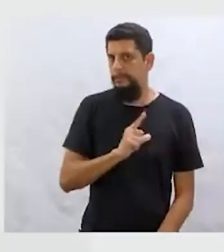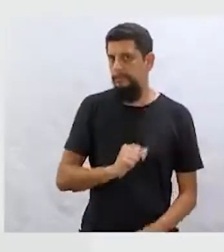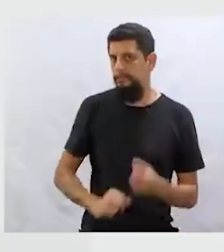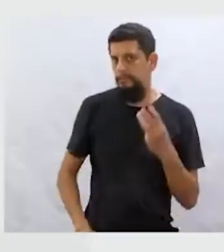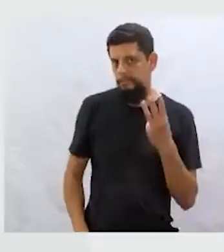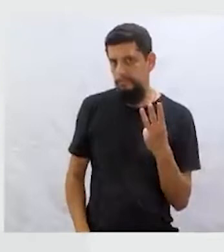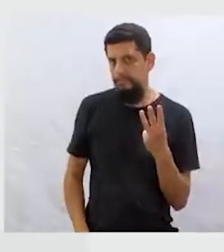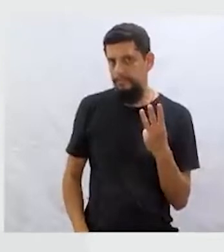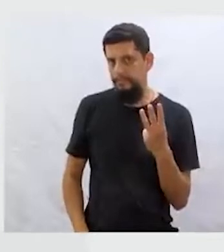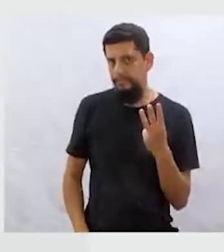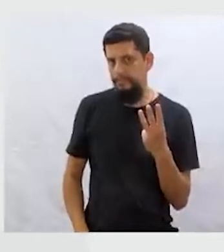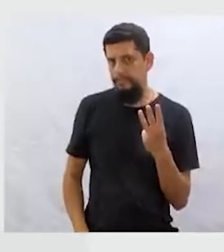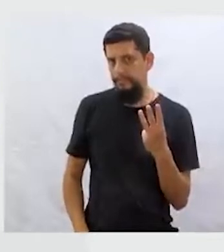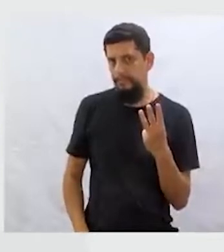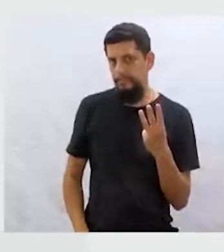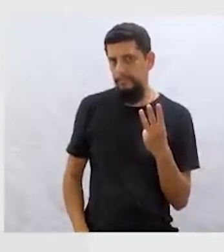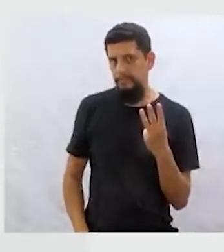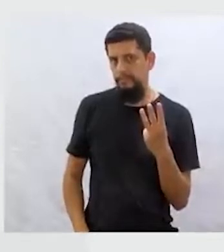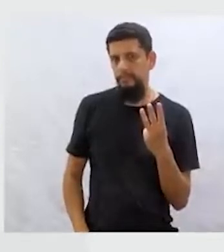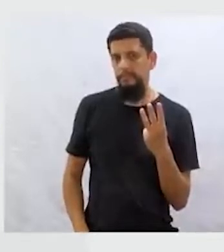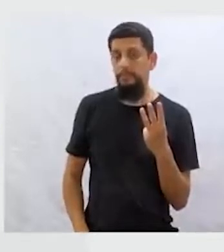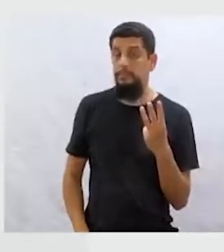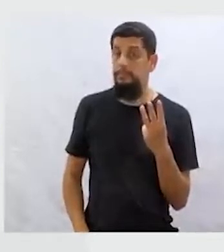que tem 3 dedos levantados?